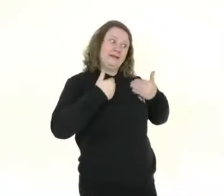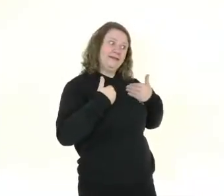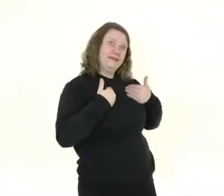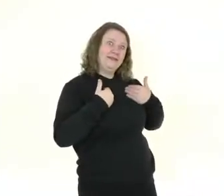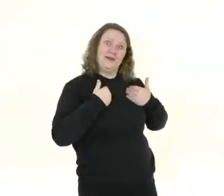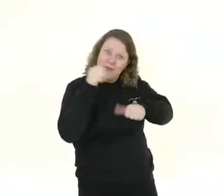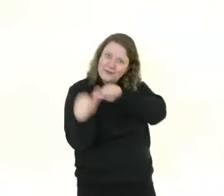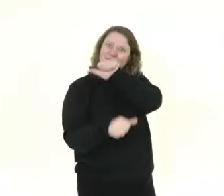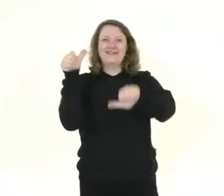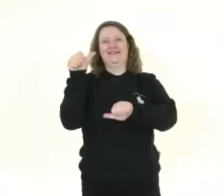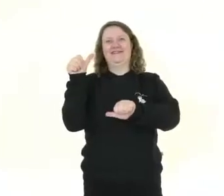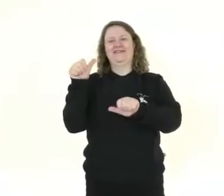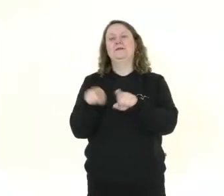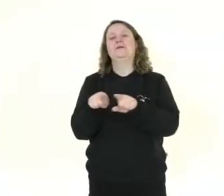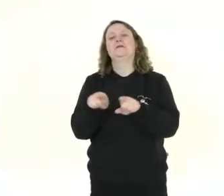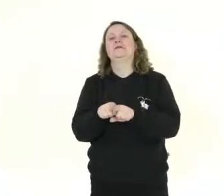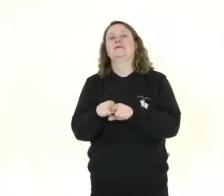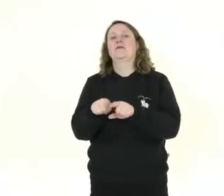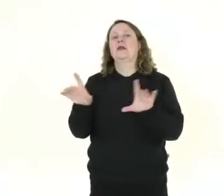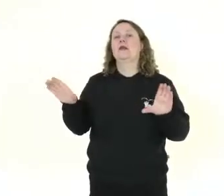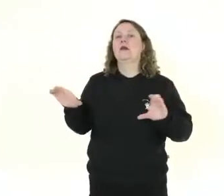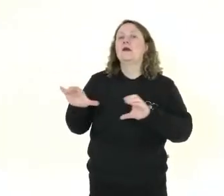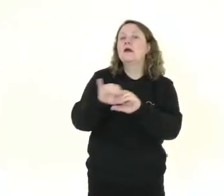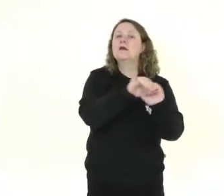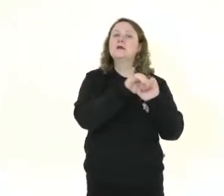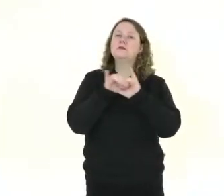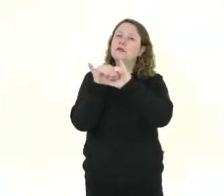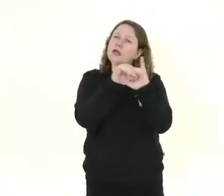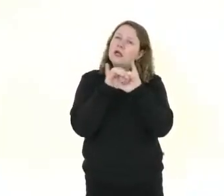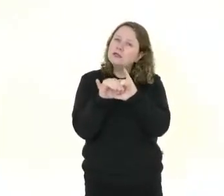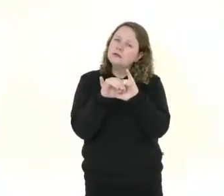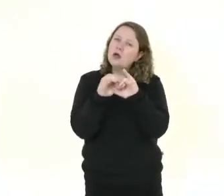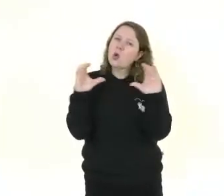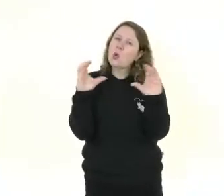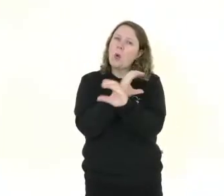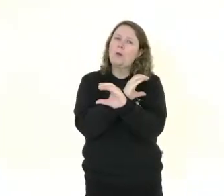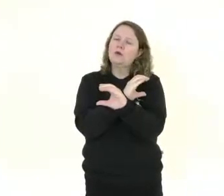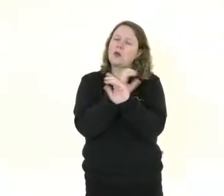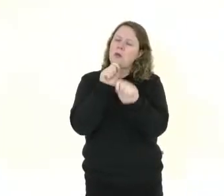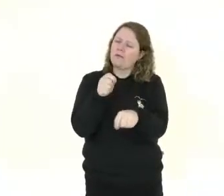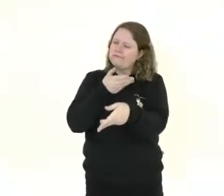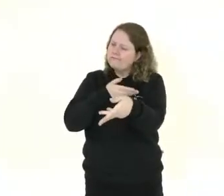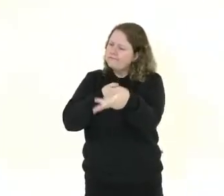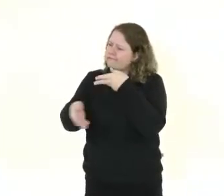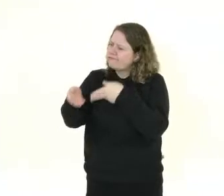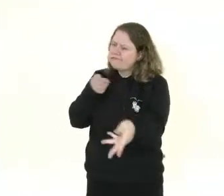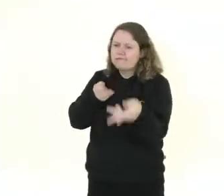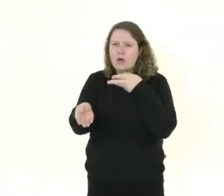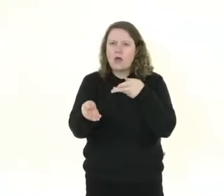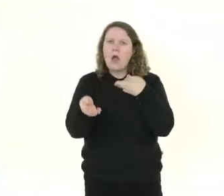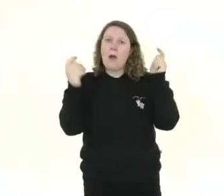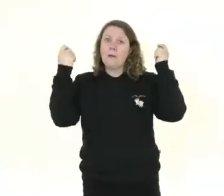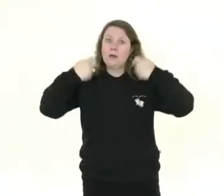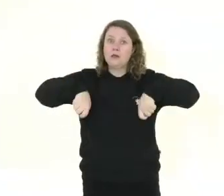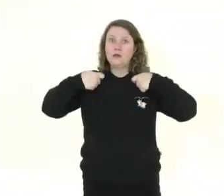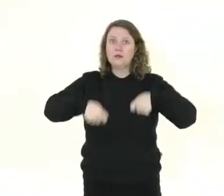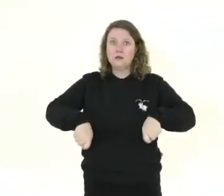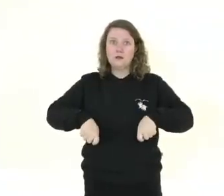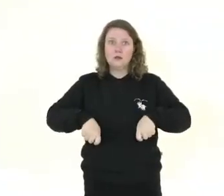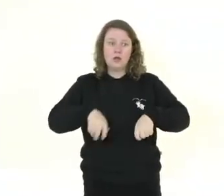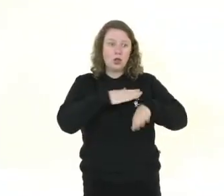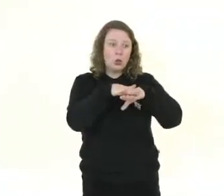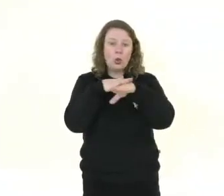né? Aqui, a integração se torna mais completa. Então, você vai se interagir mais com o grupo. Por quê? Porque você tem que achar uma solução